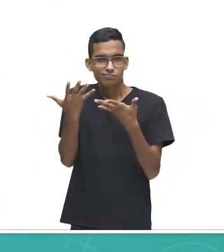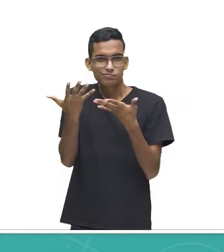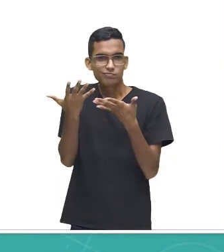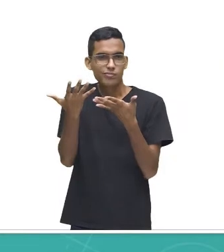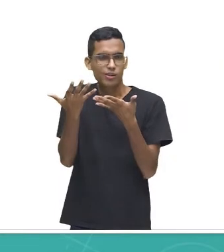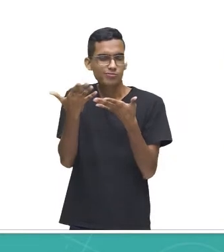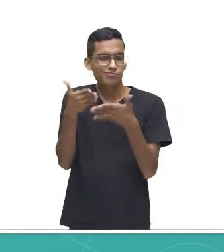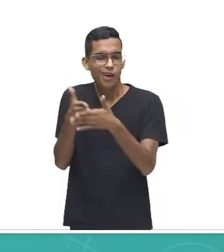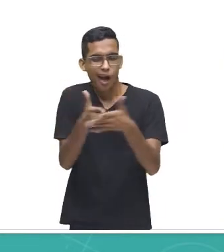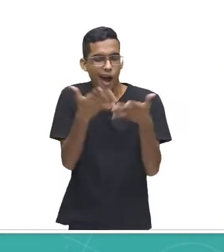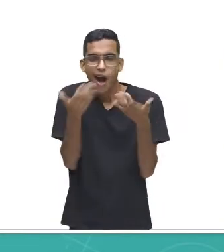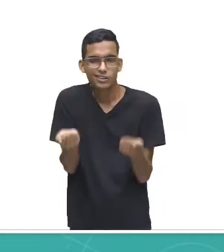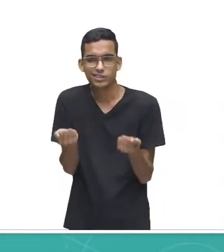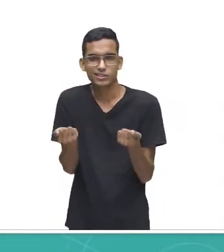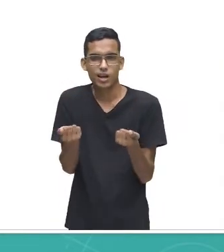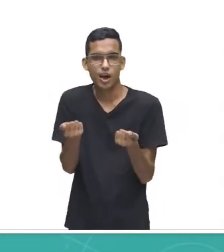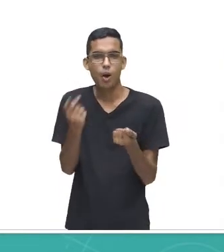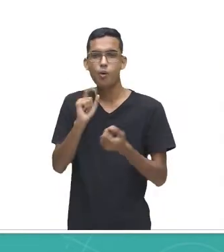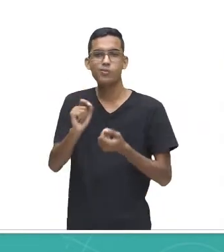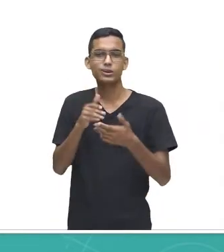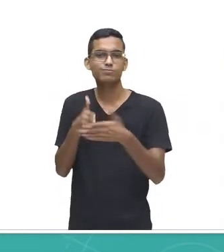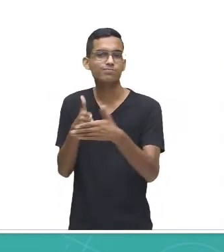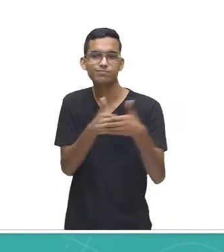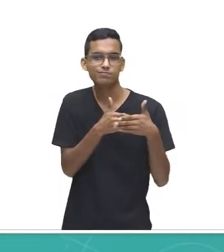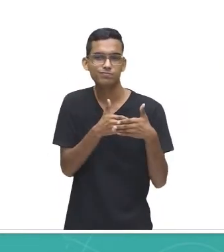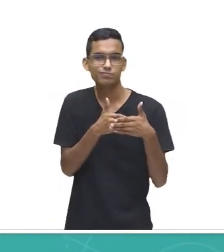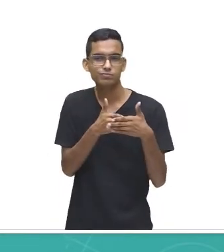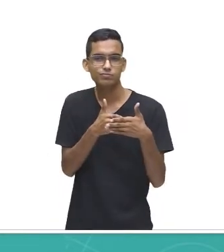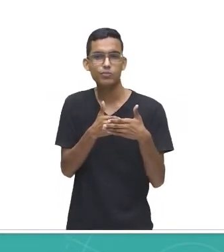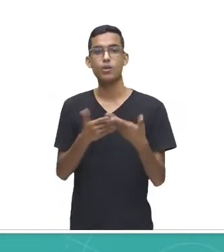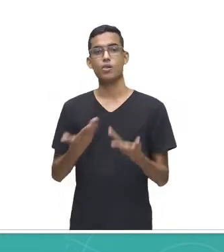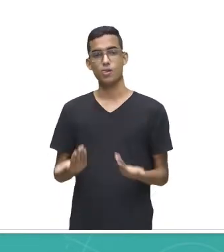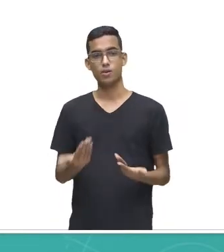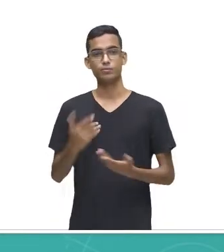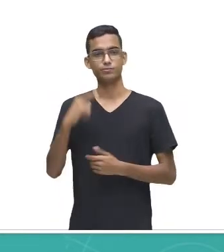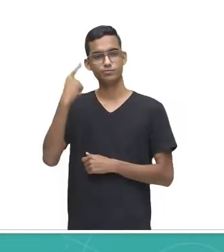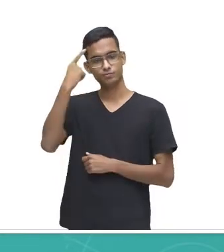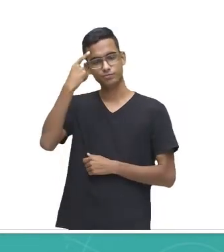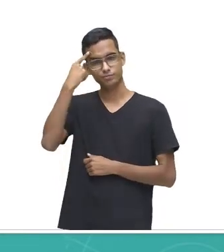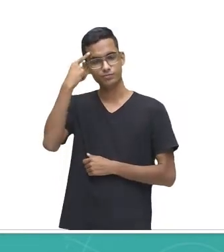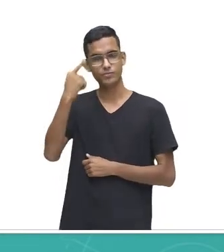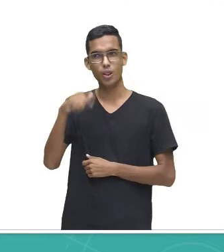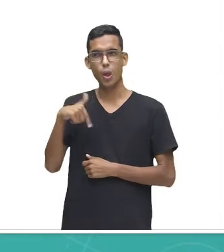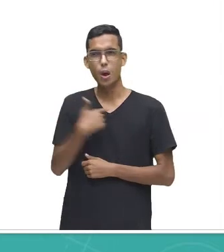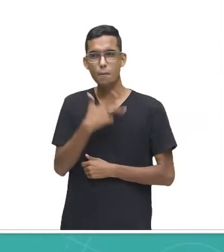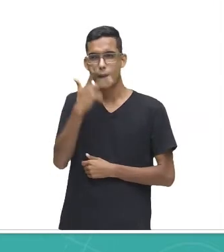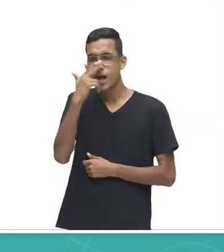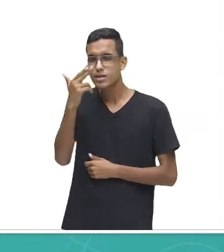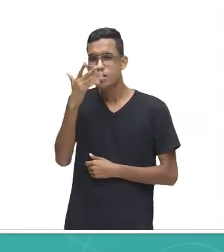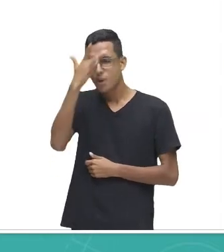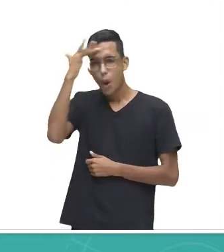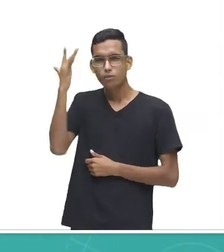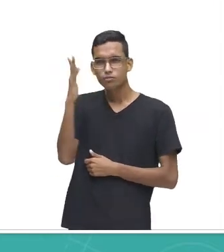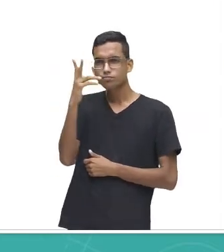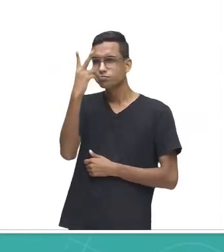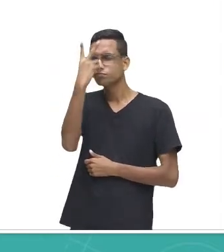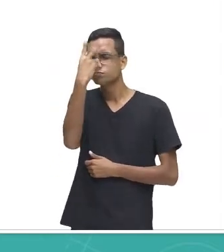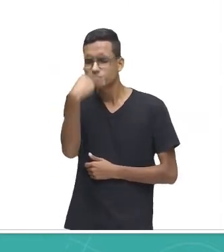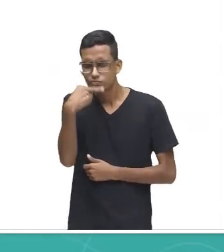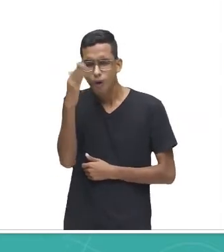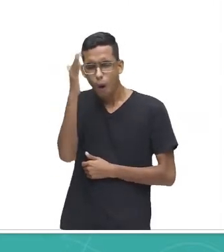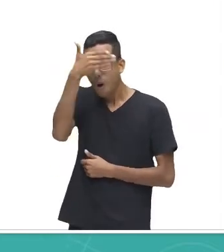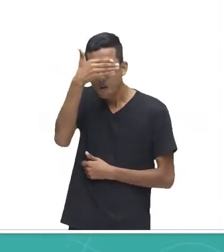Existem situações na vida da gente que parece que a gente fica meio que cego a aceitar pessoas